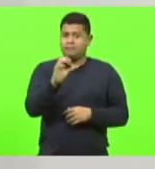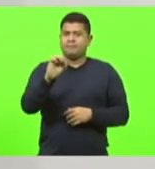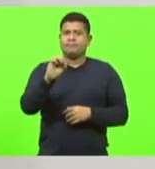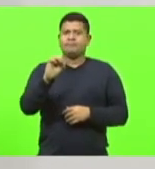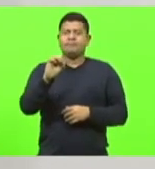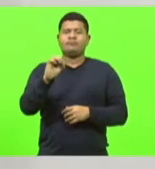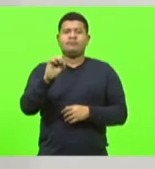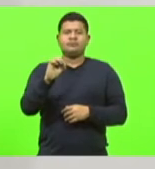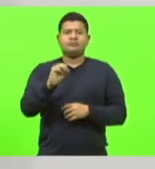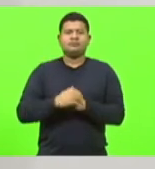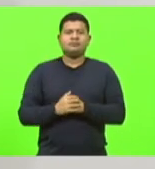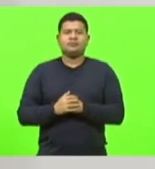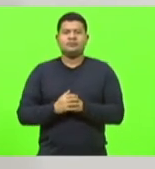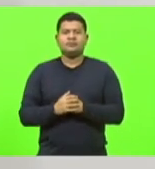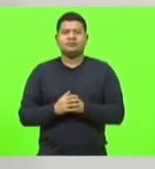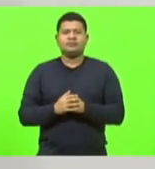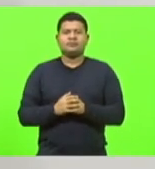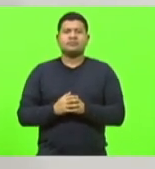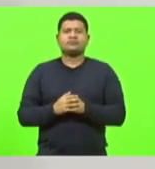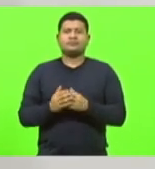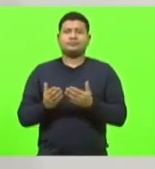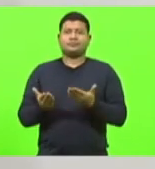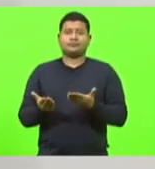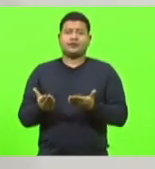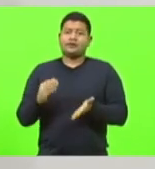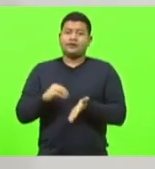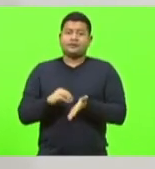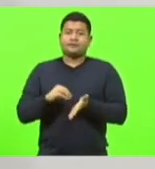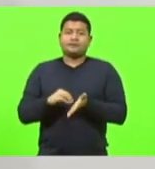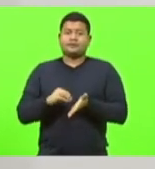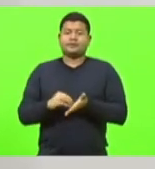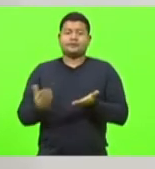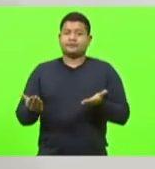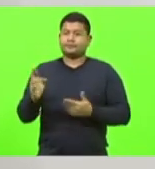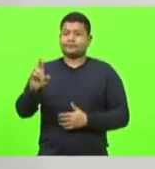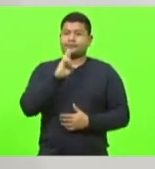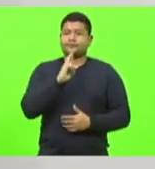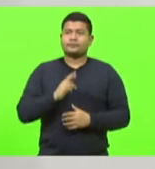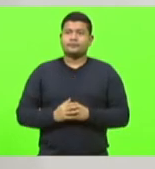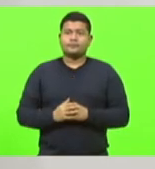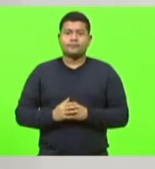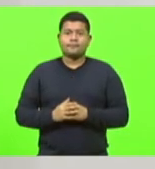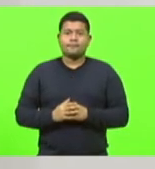60 dias, sem a devida resposta.